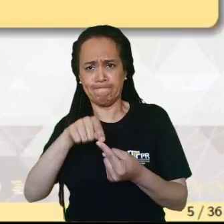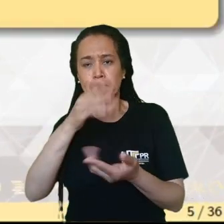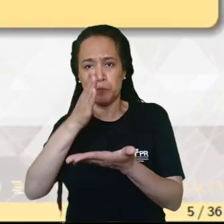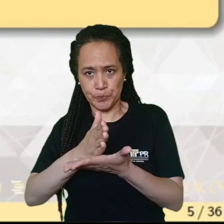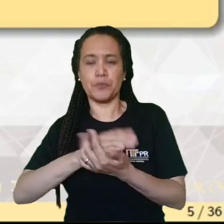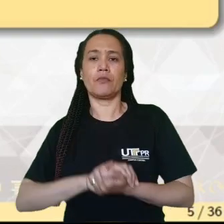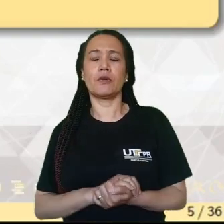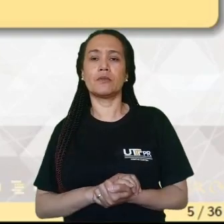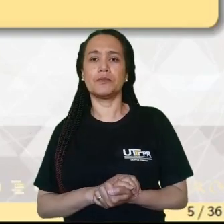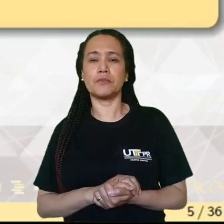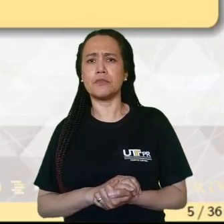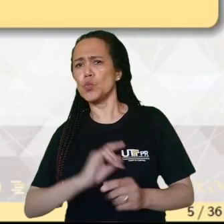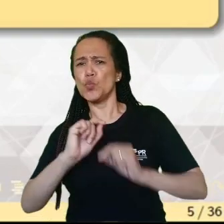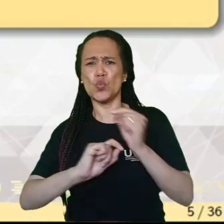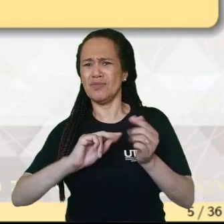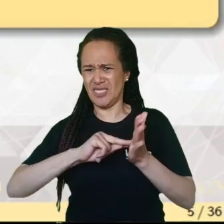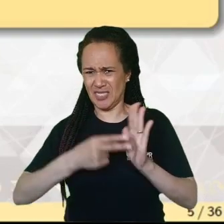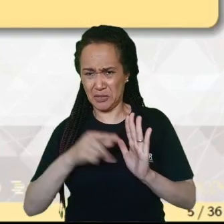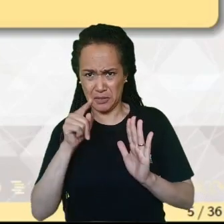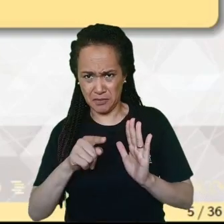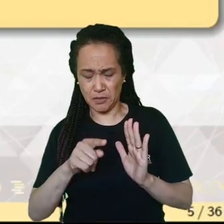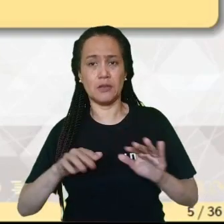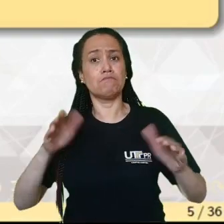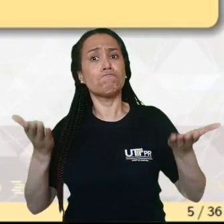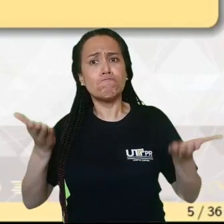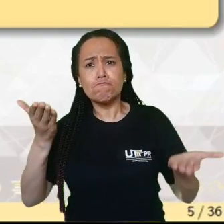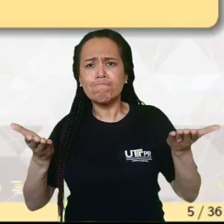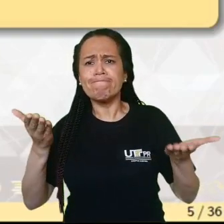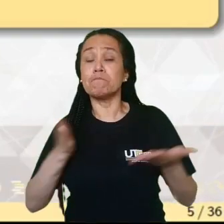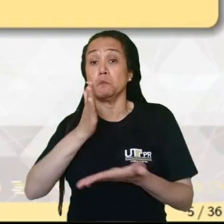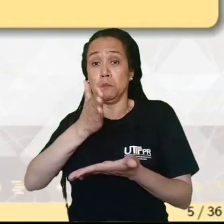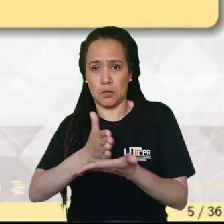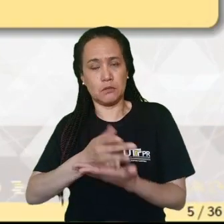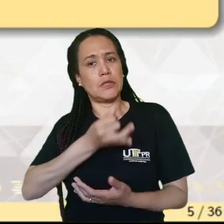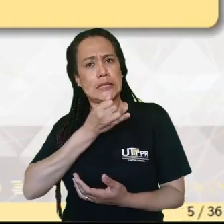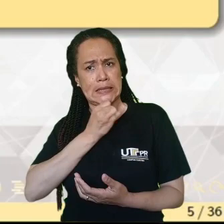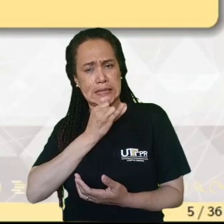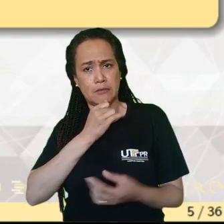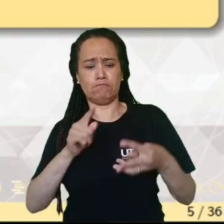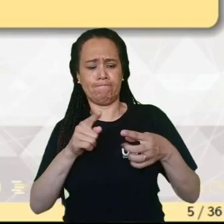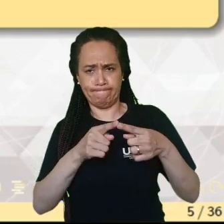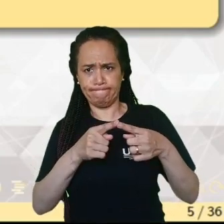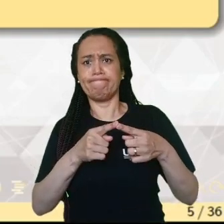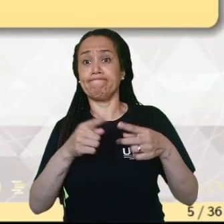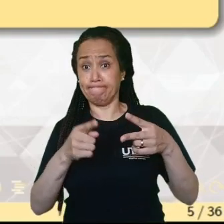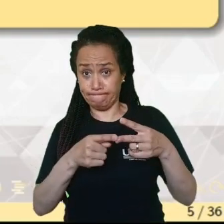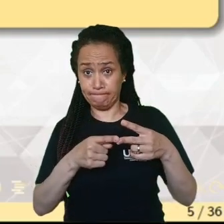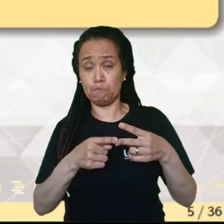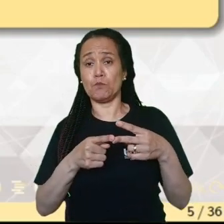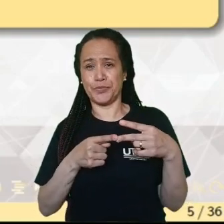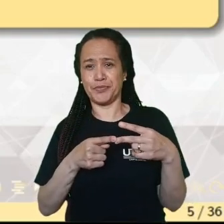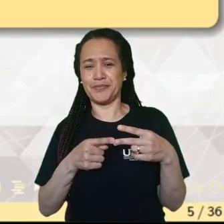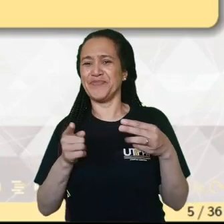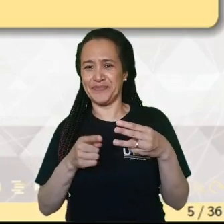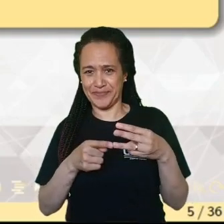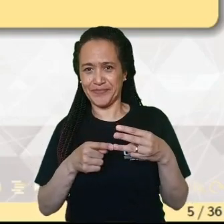Primeiramente vamos ver o que significa essa média, vamos ver alguns tipos. Então nós temos aqui a média ponderada, a média aritmética e a média